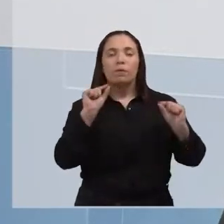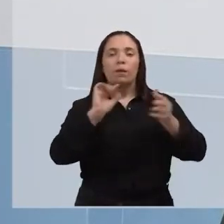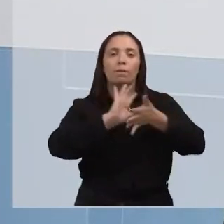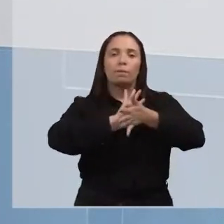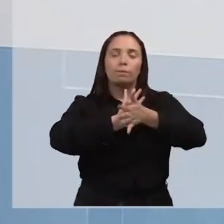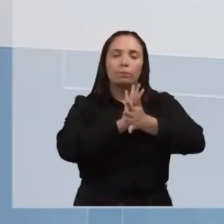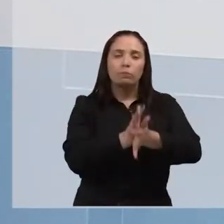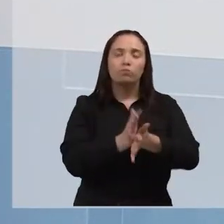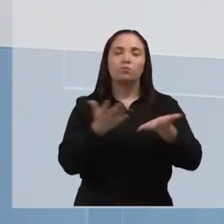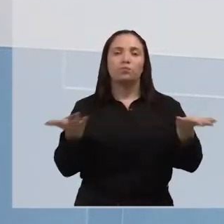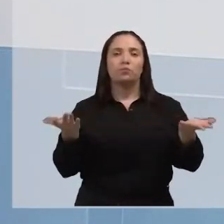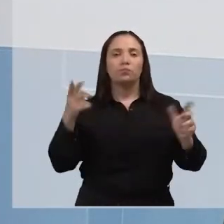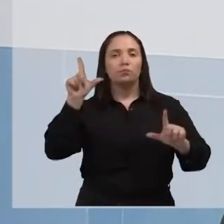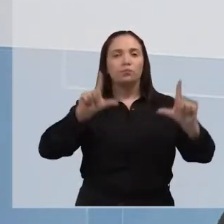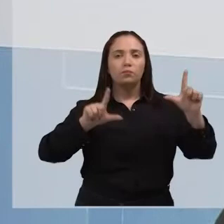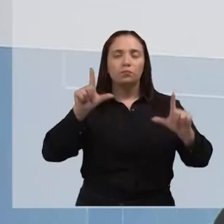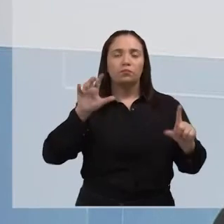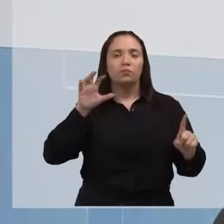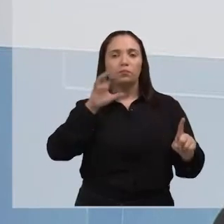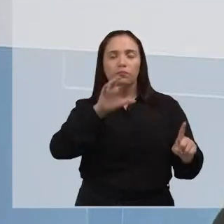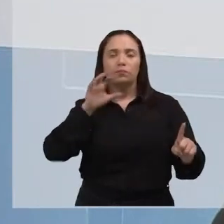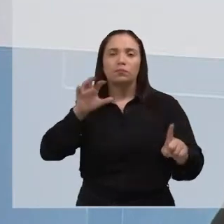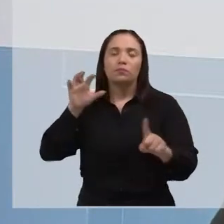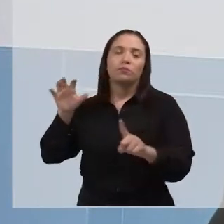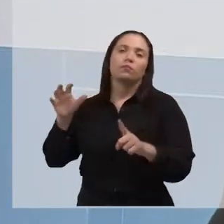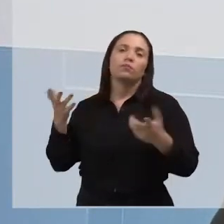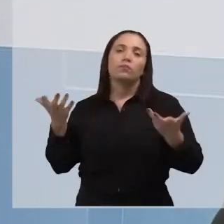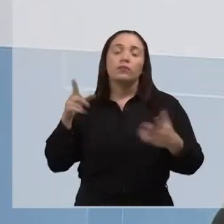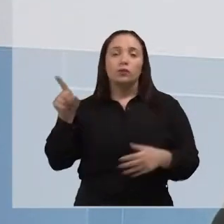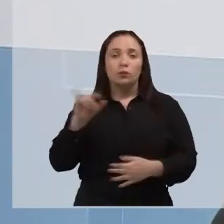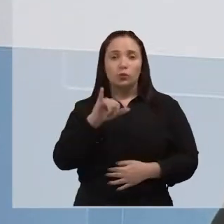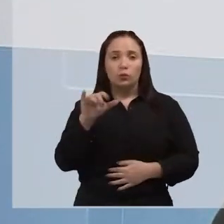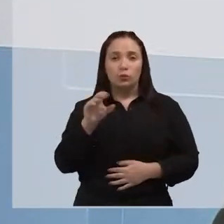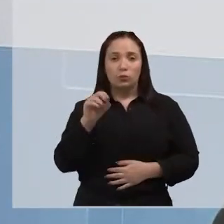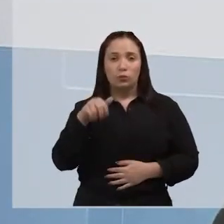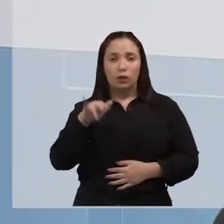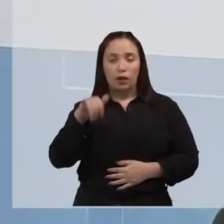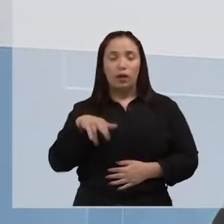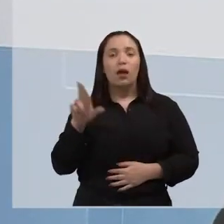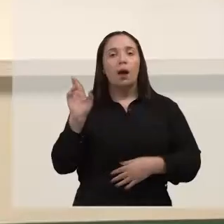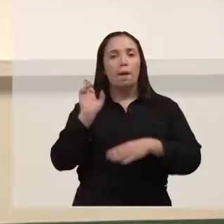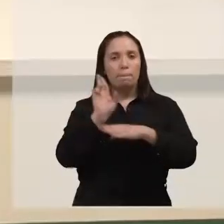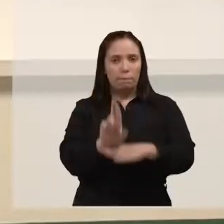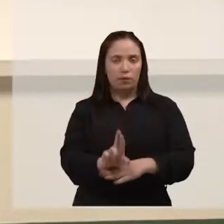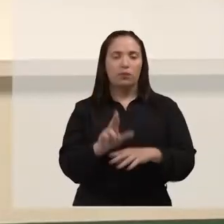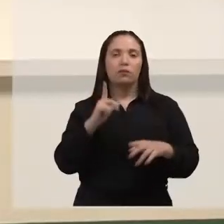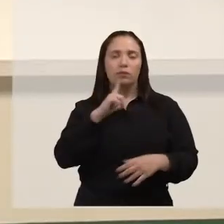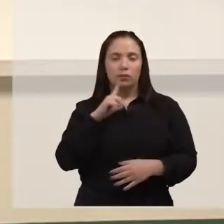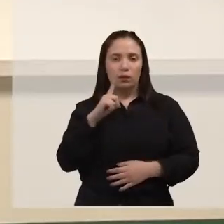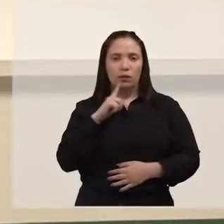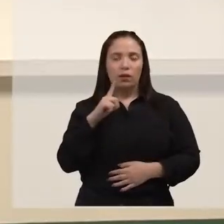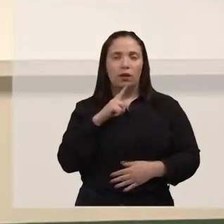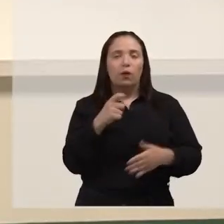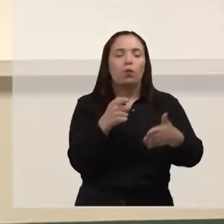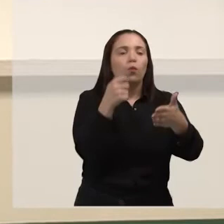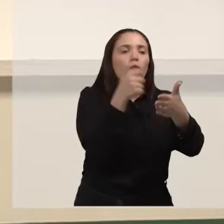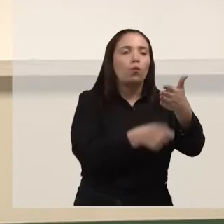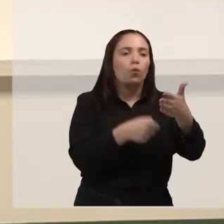intolerância, da mídia, né, que o Joaquim Barbosa representa também, né? É uma luta